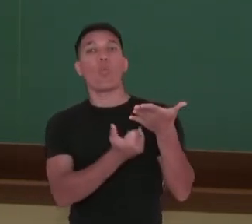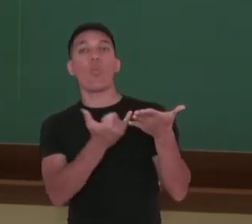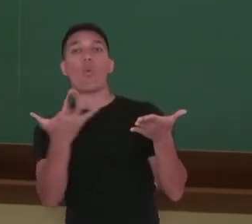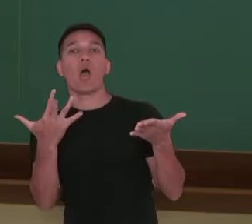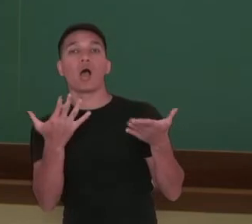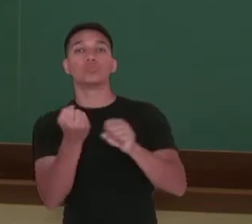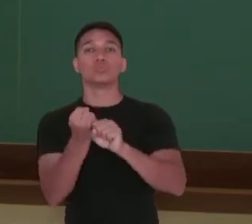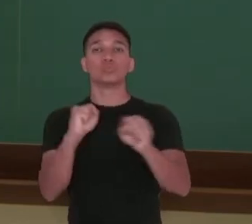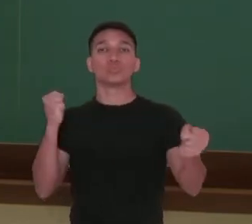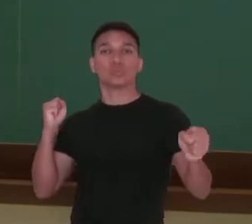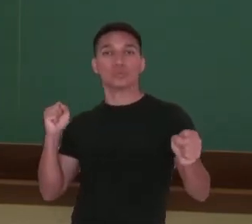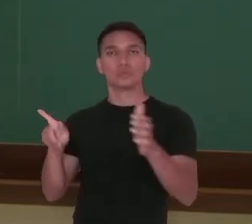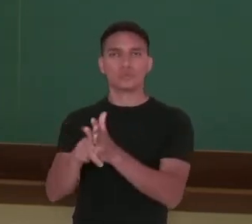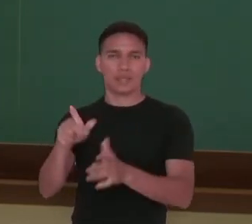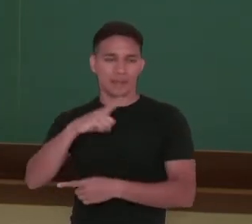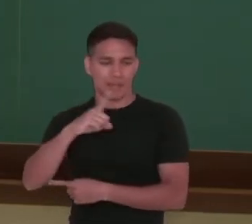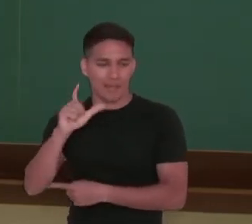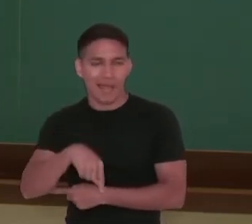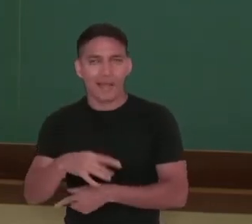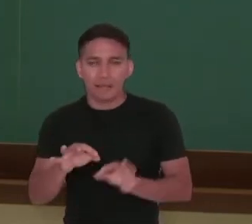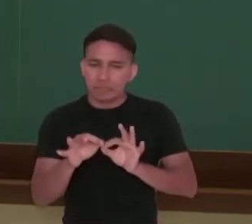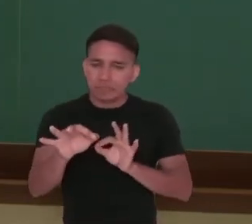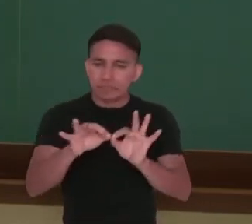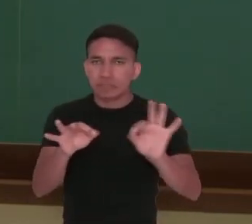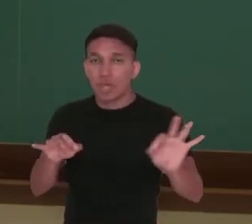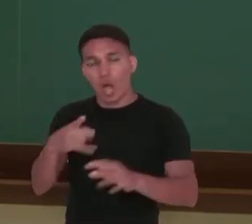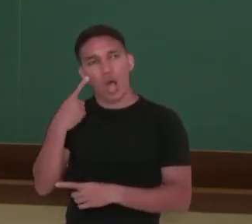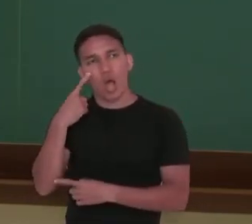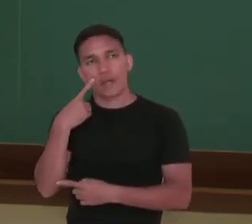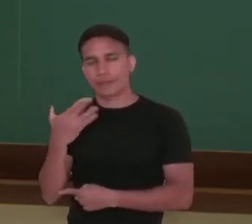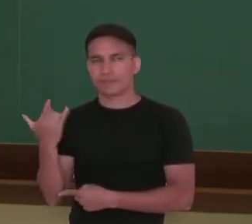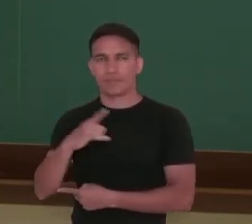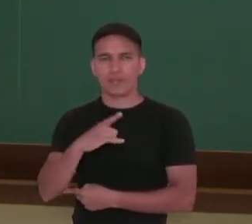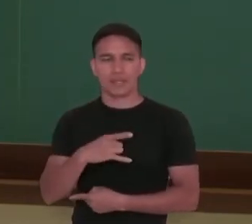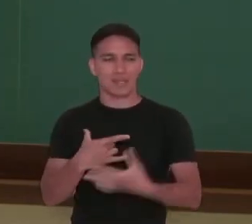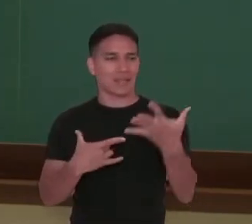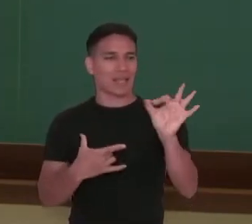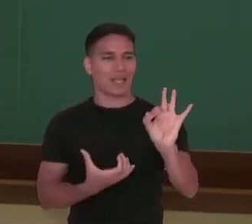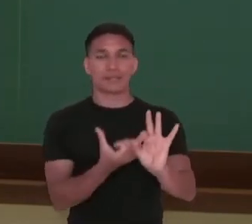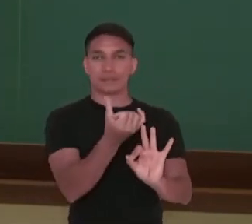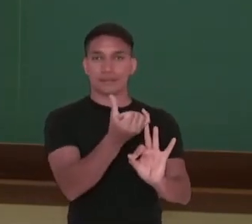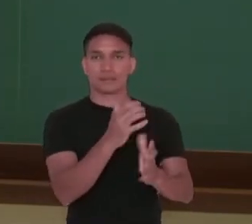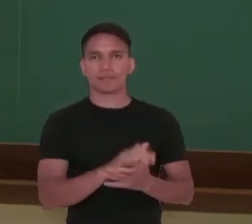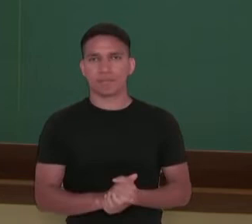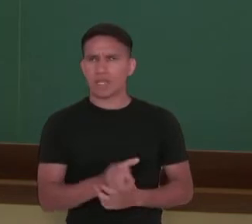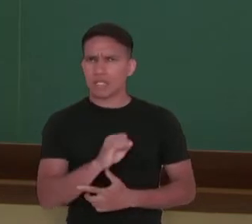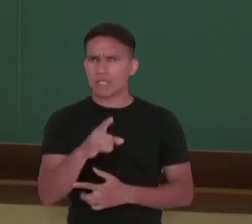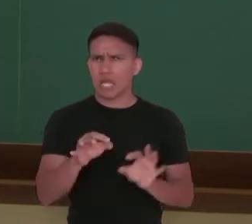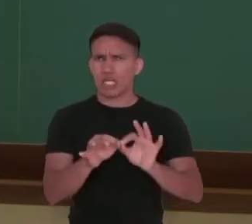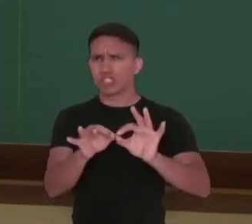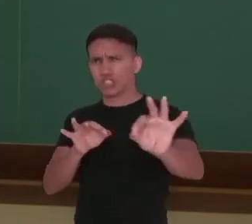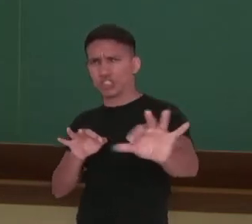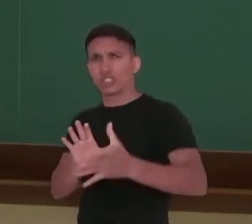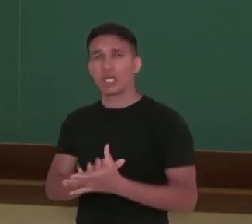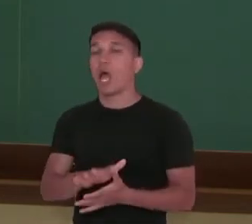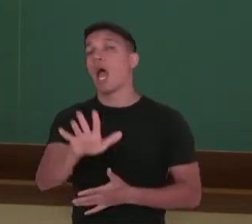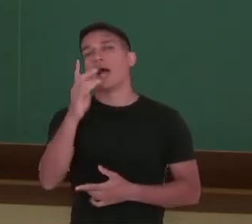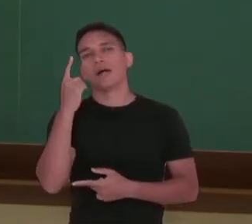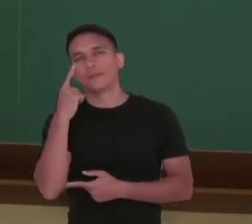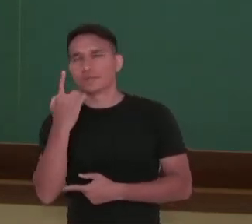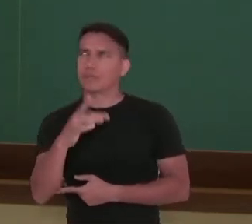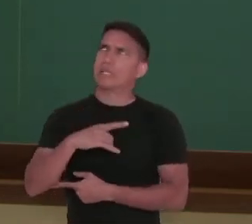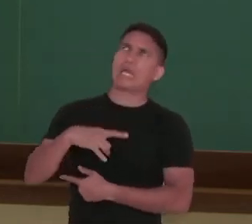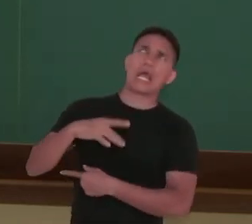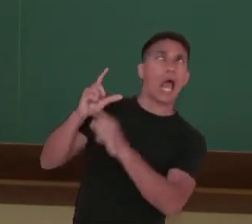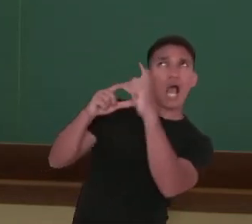Por exemplo, imagine, pessoal, vou pegar aqui, 10 na sexta, se fosse distância. Ah lá, a